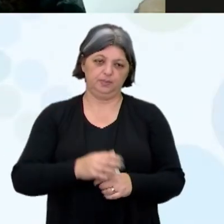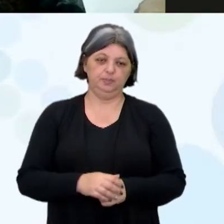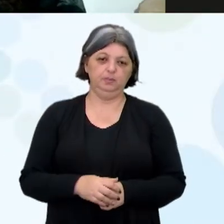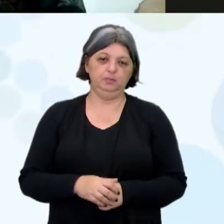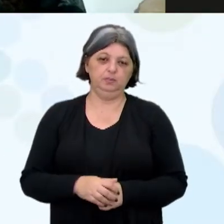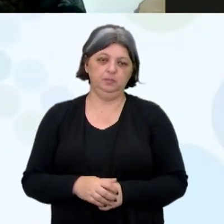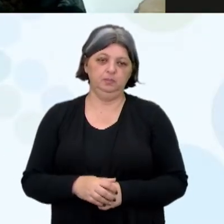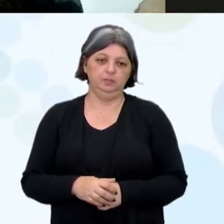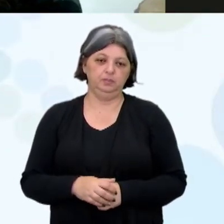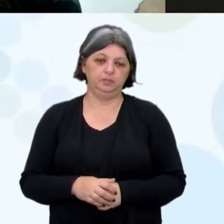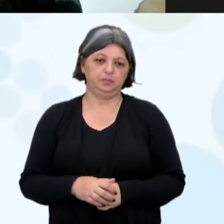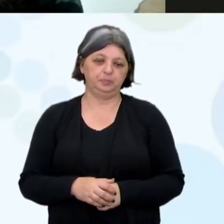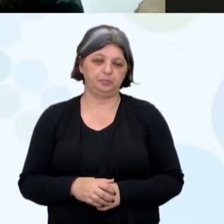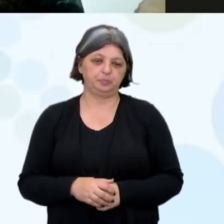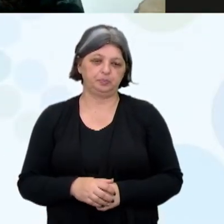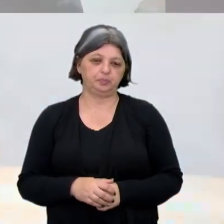Como